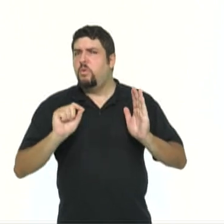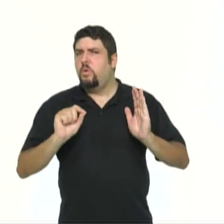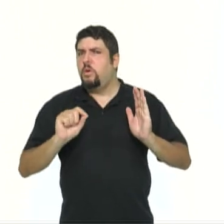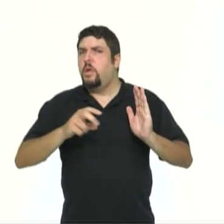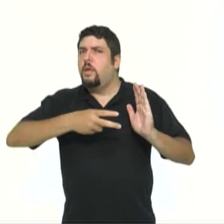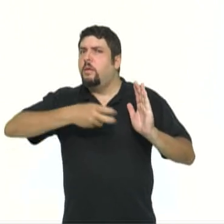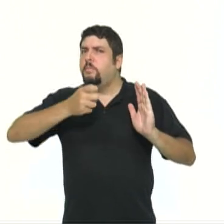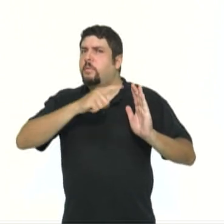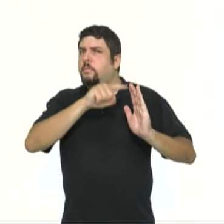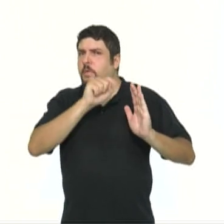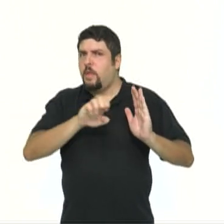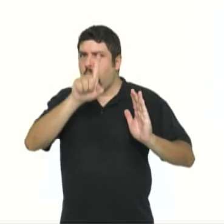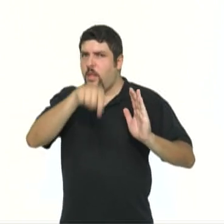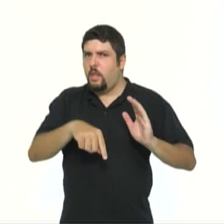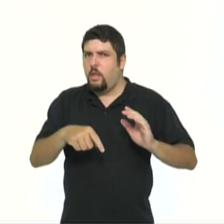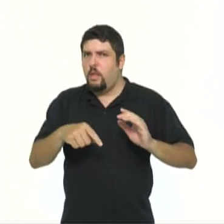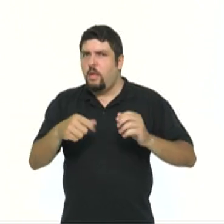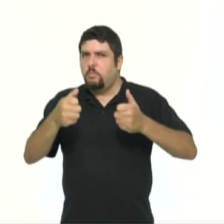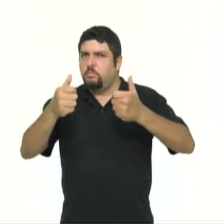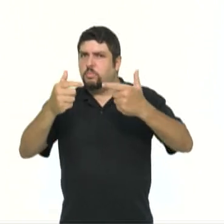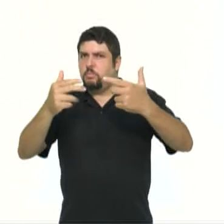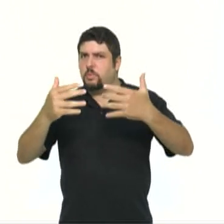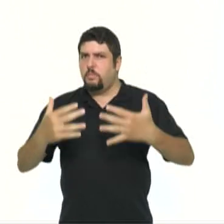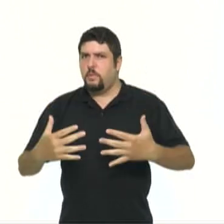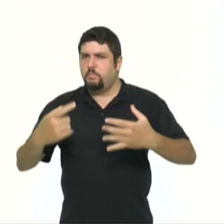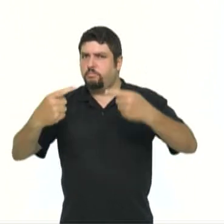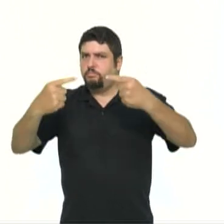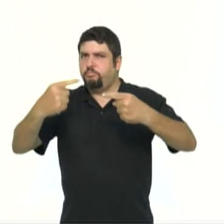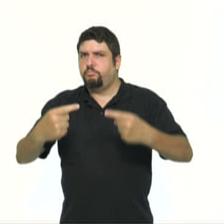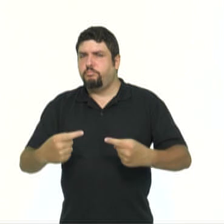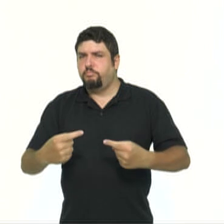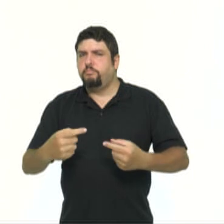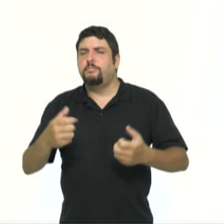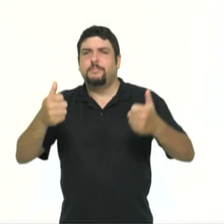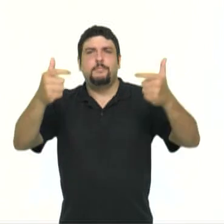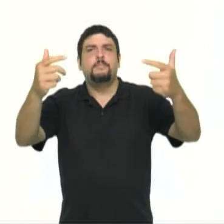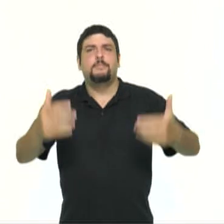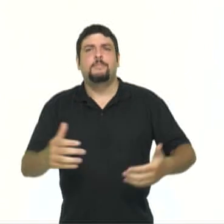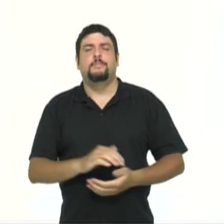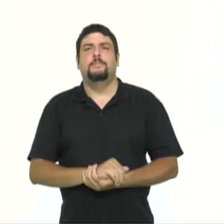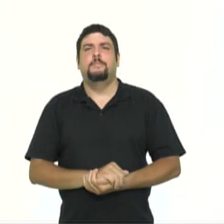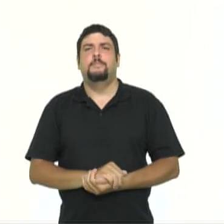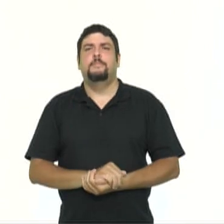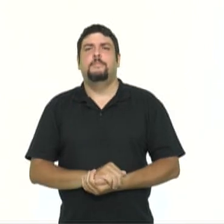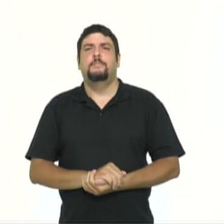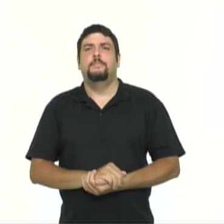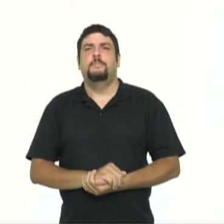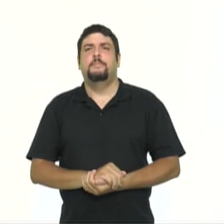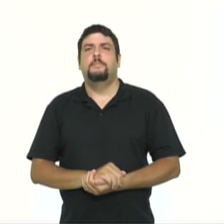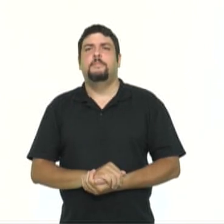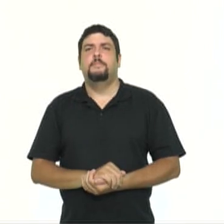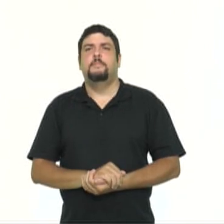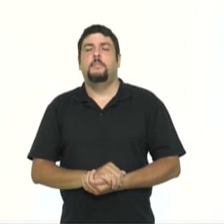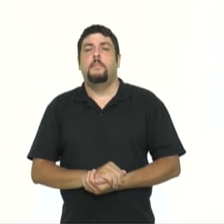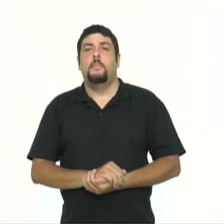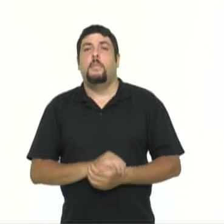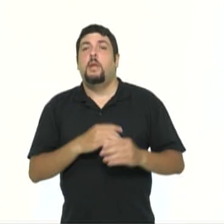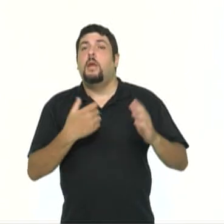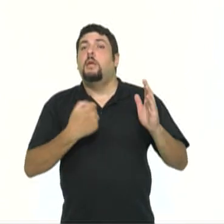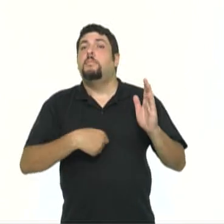se configurar como dissertativo argumentativo? Explique. Ele deve apresentar